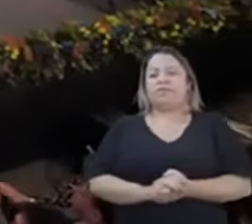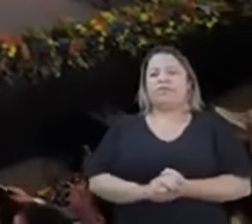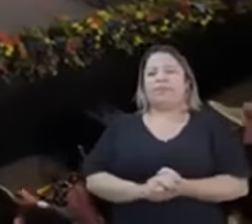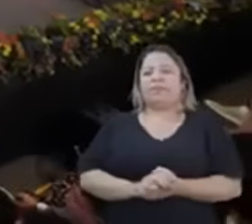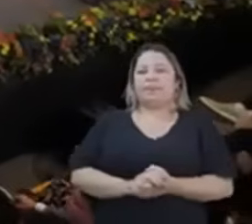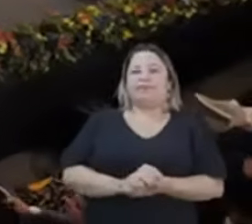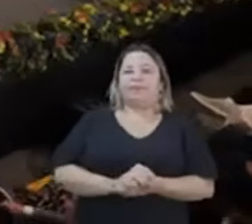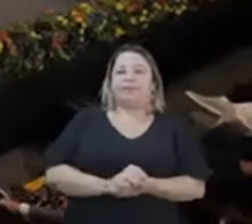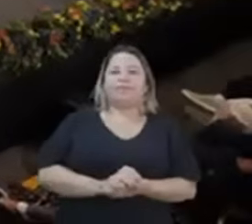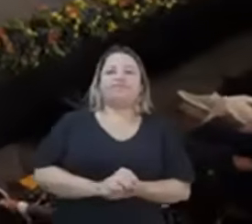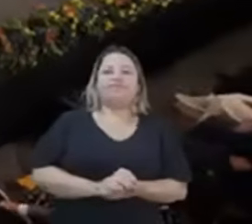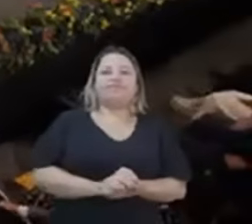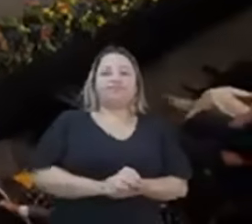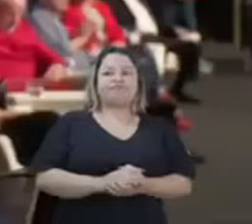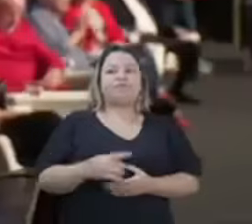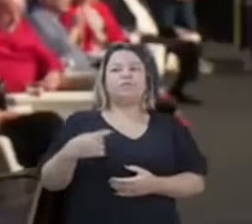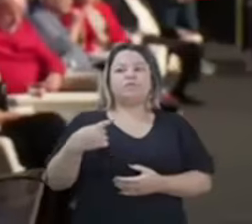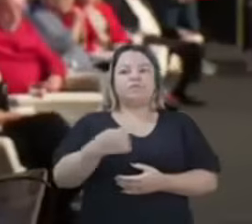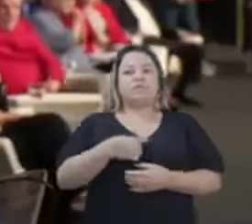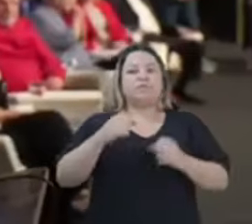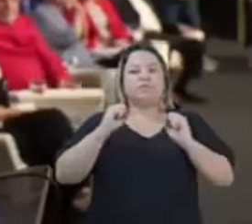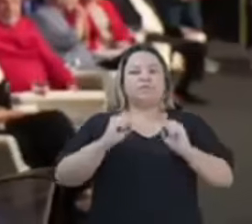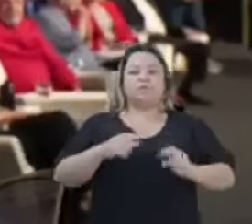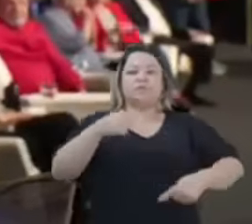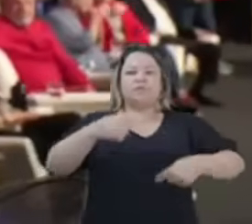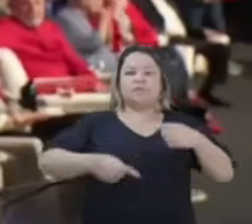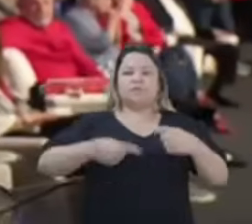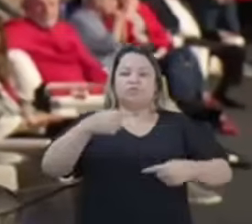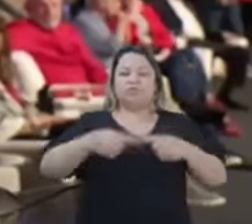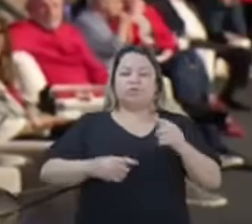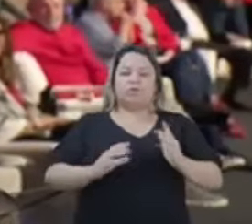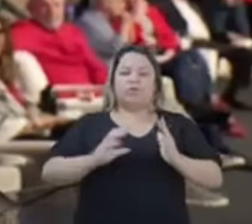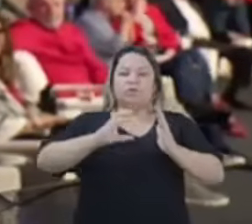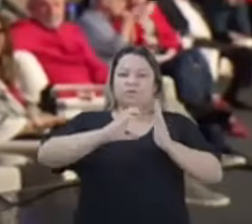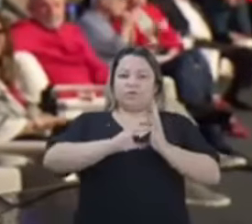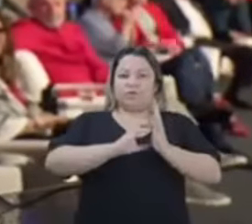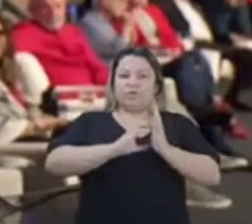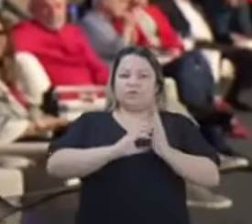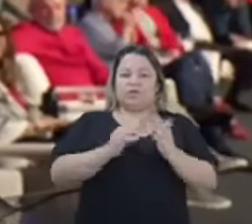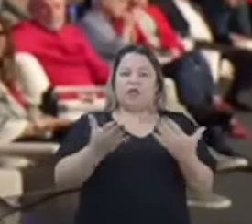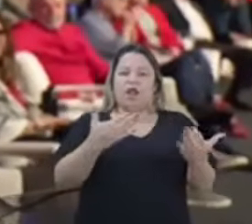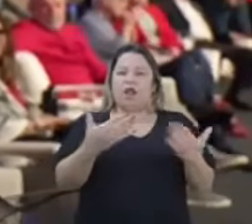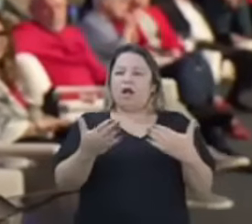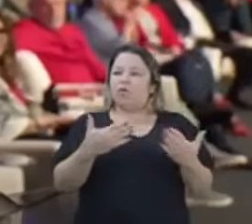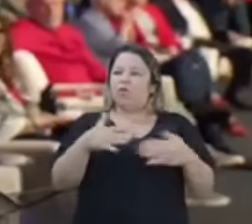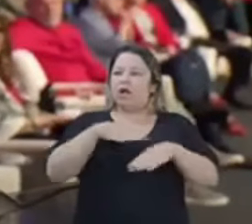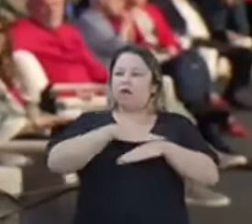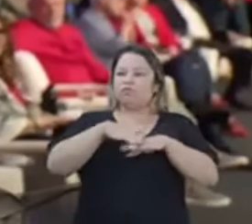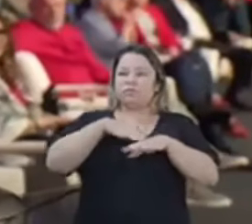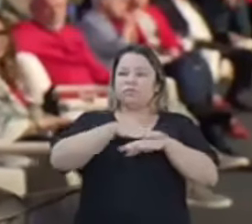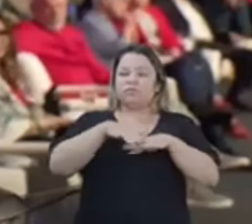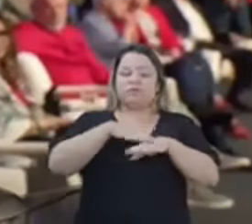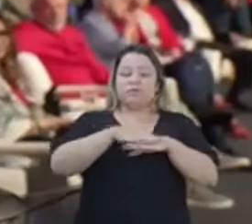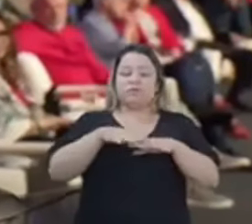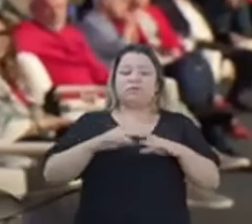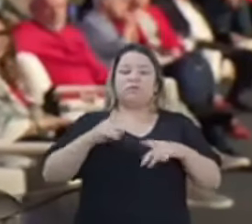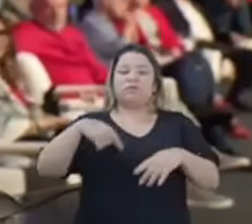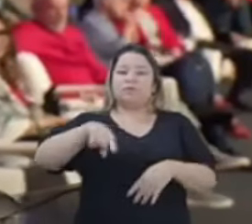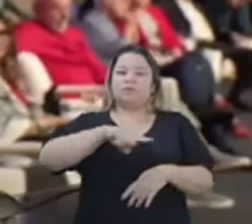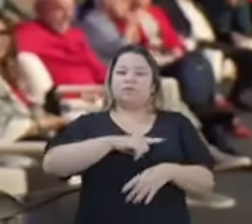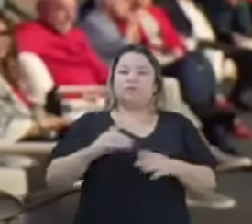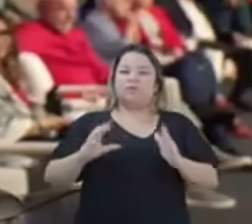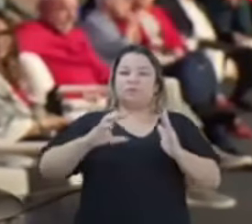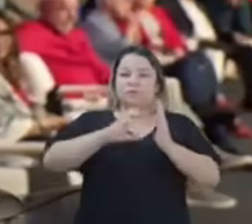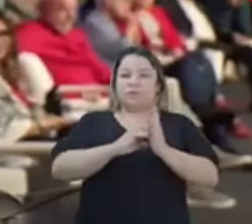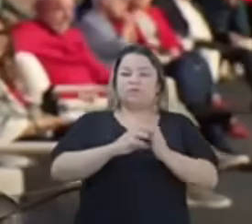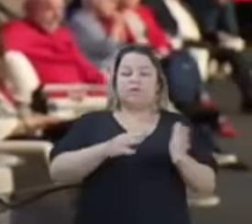que propiciaram que nós pudéssemos debater o nosso partido, dialogar sobre o nosso partido